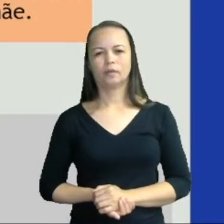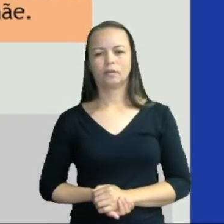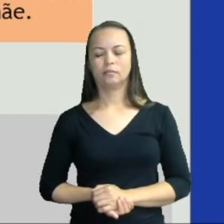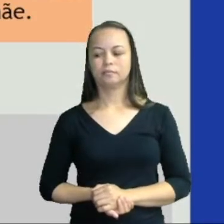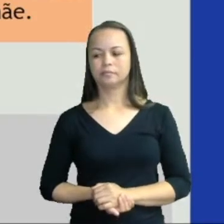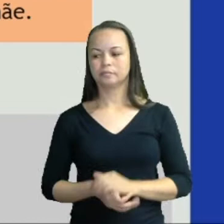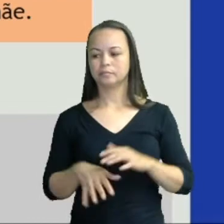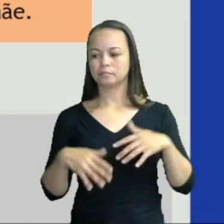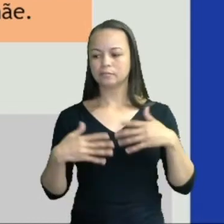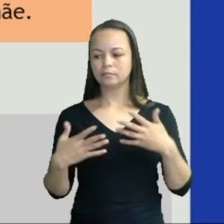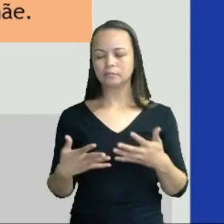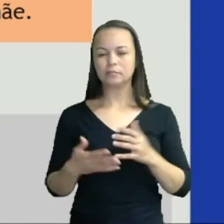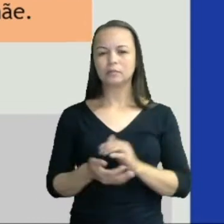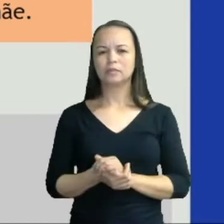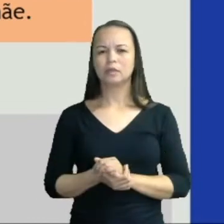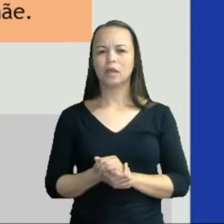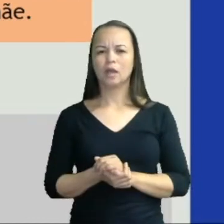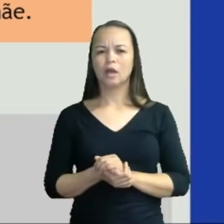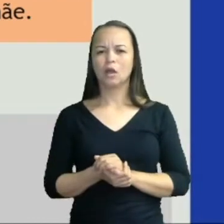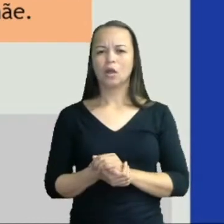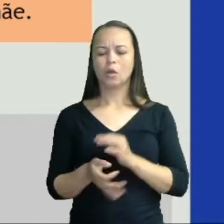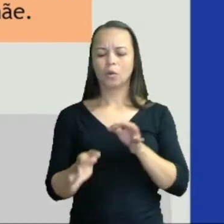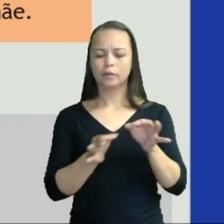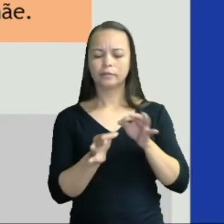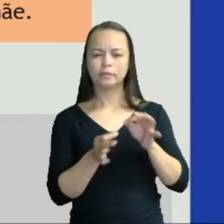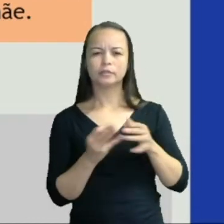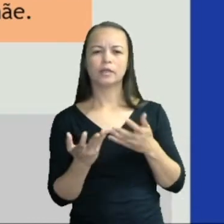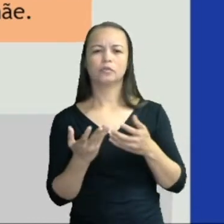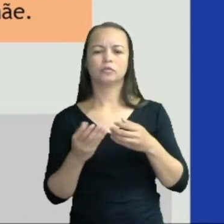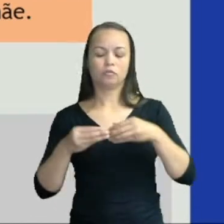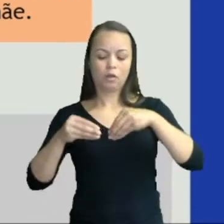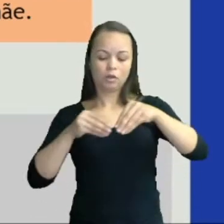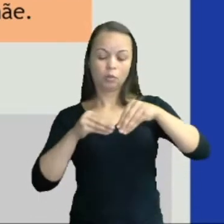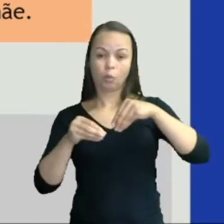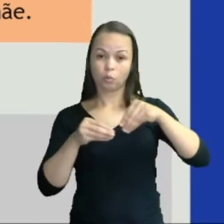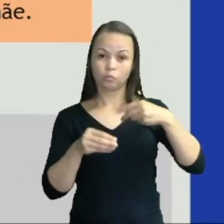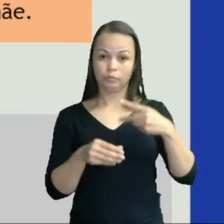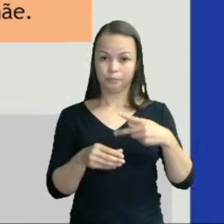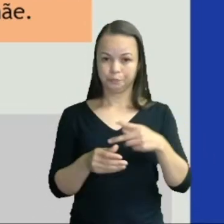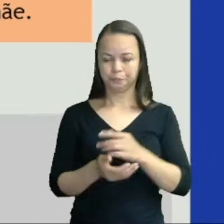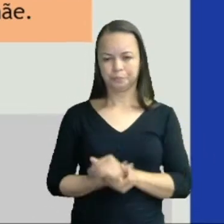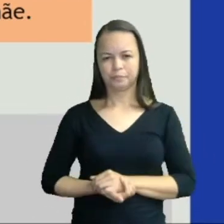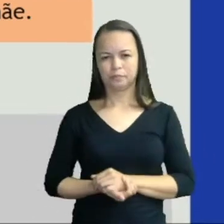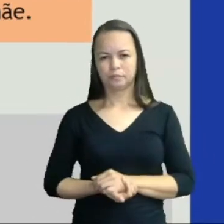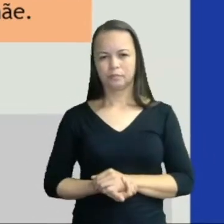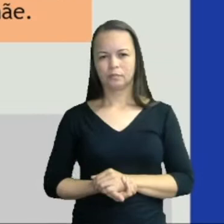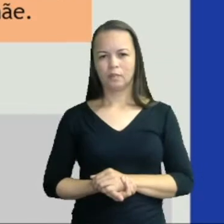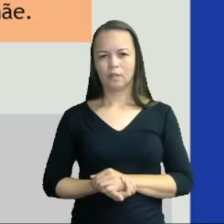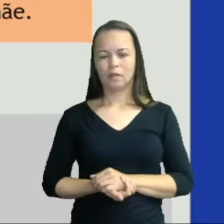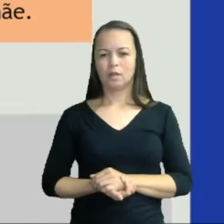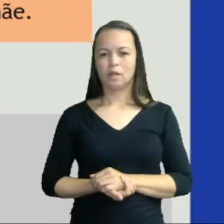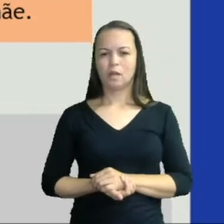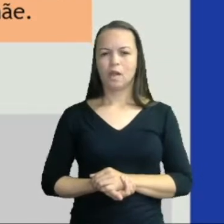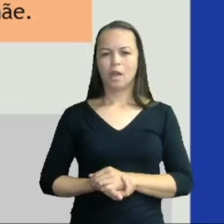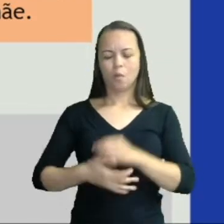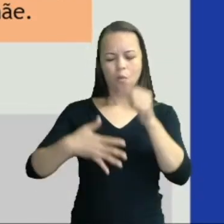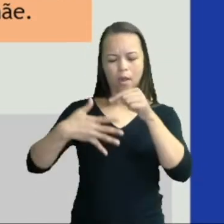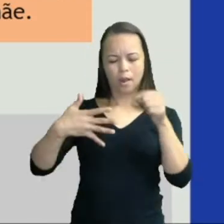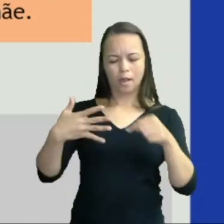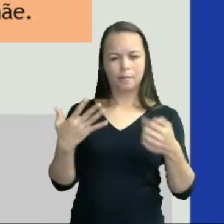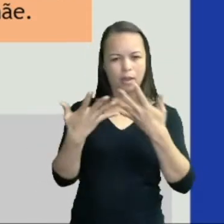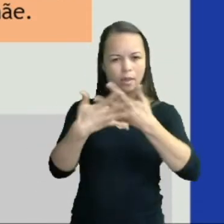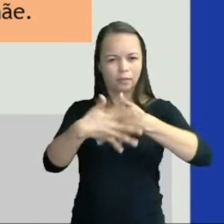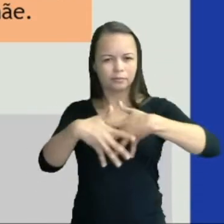Aí, vamos lá. Formação e composição do solo. O solo é um elemento